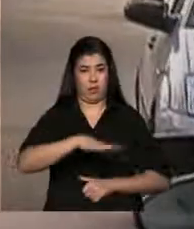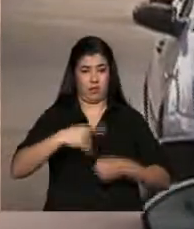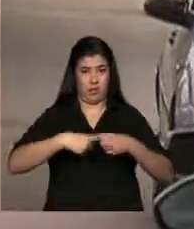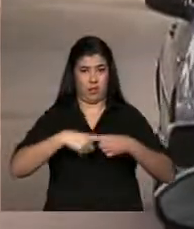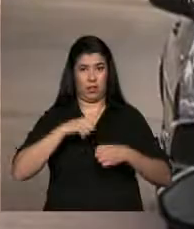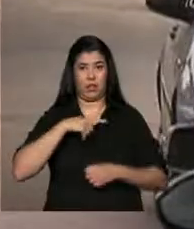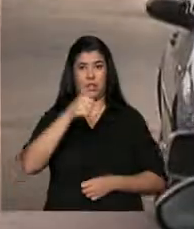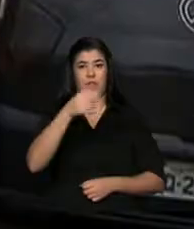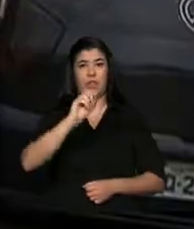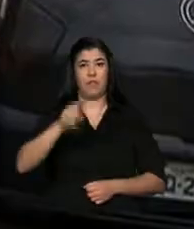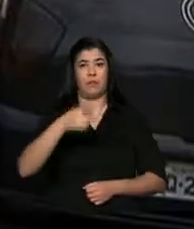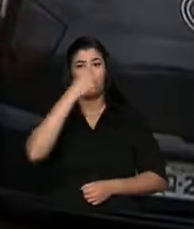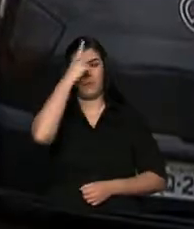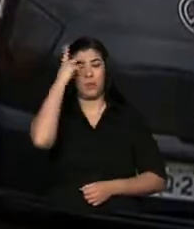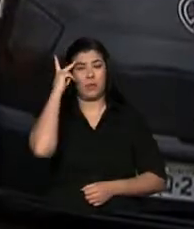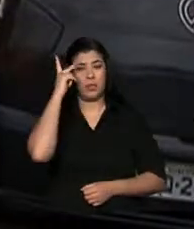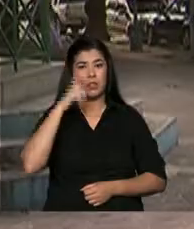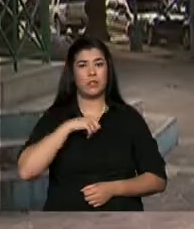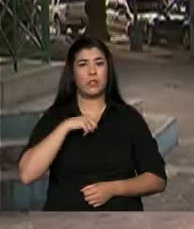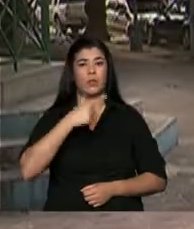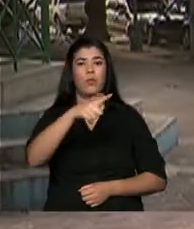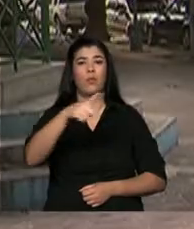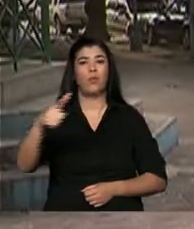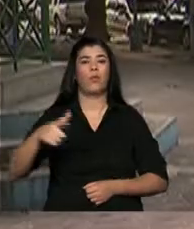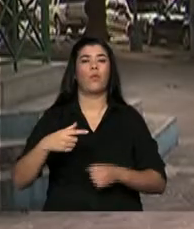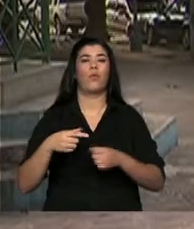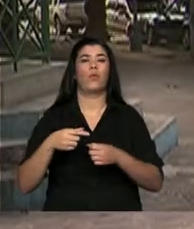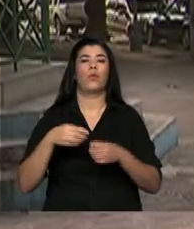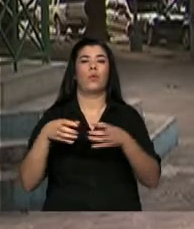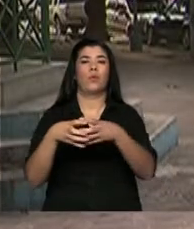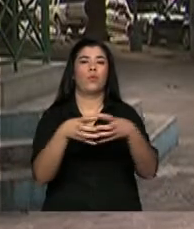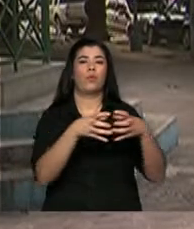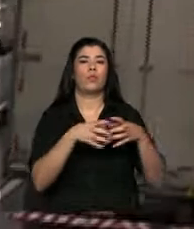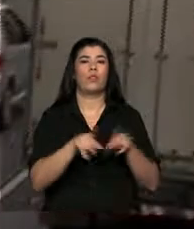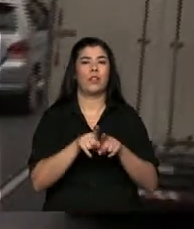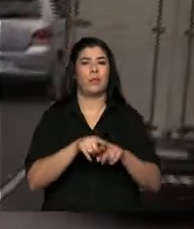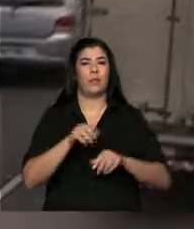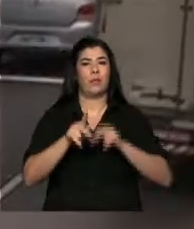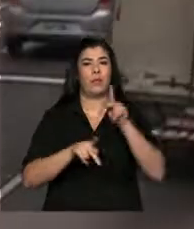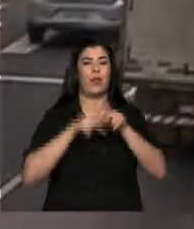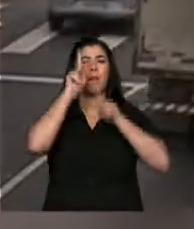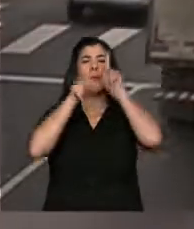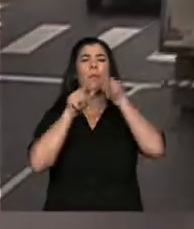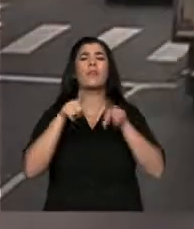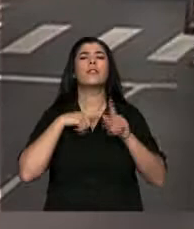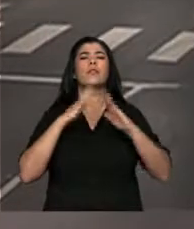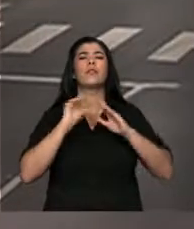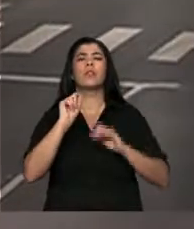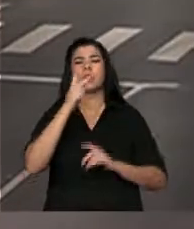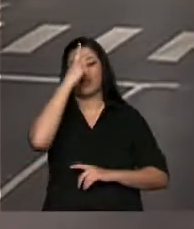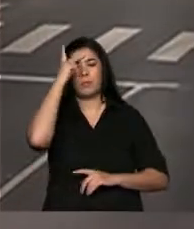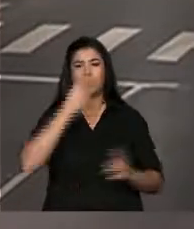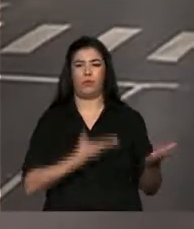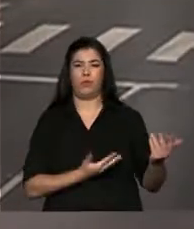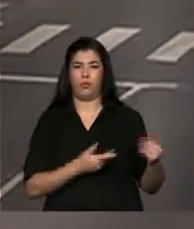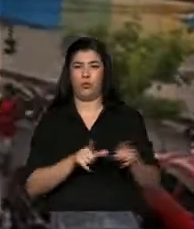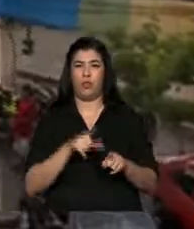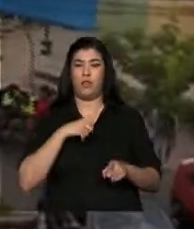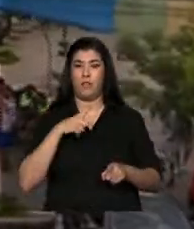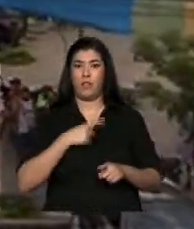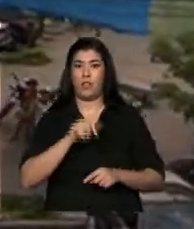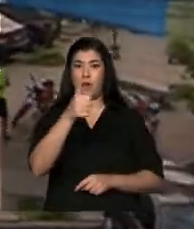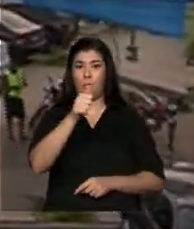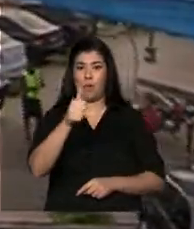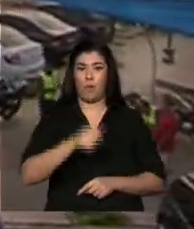O bairro faz limite com outros 5 e a maioria da população é jovem. O local será palco de 11 competições olímpicas